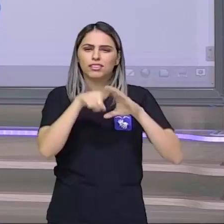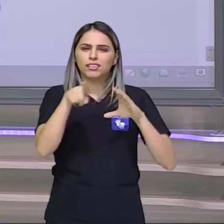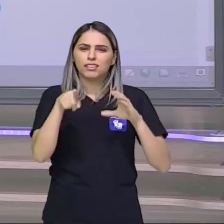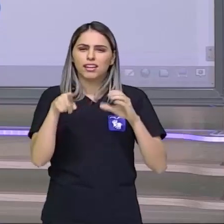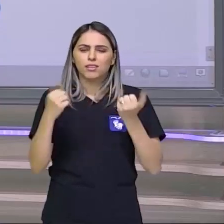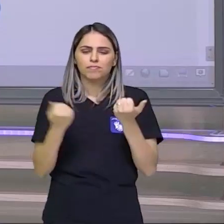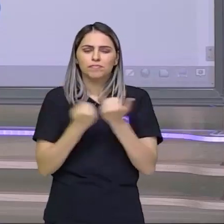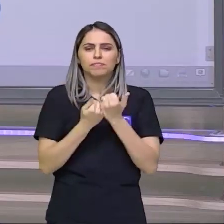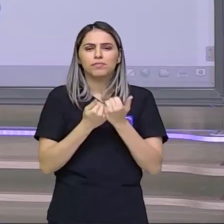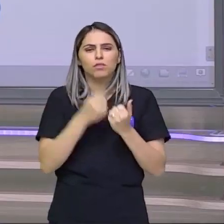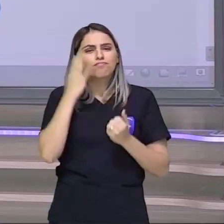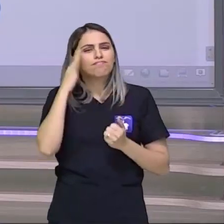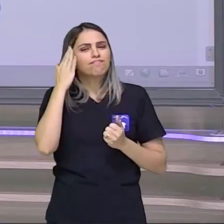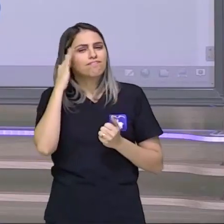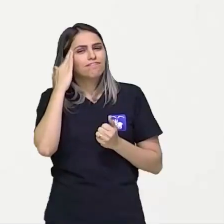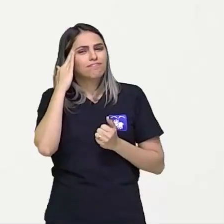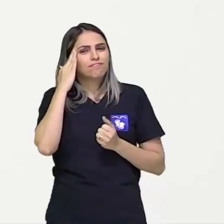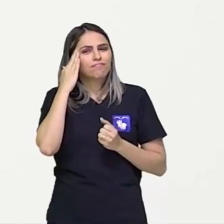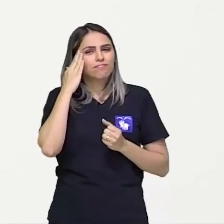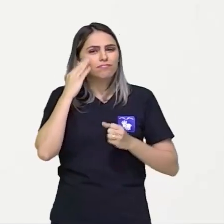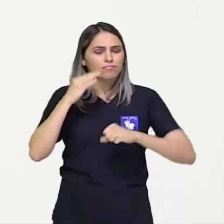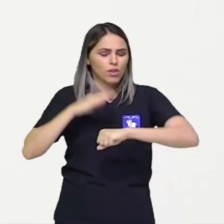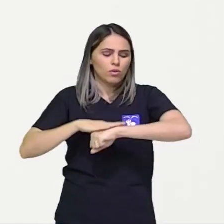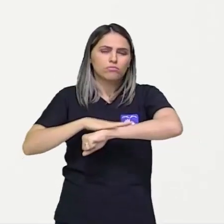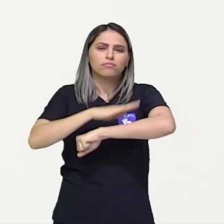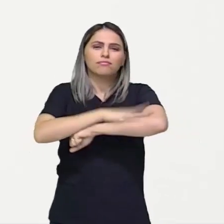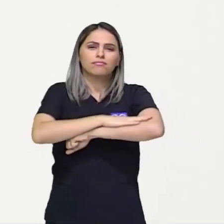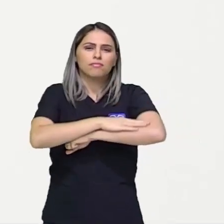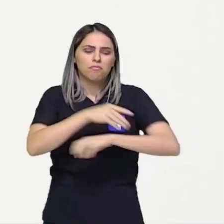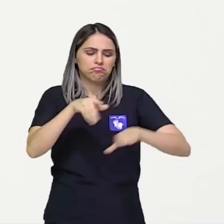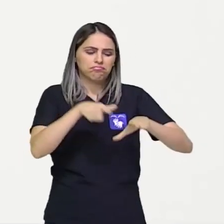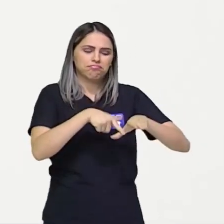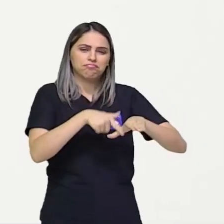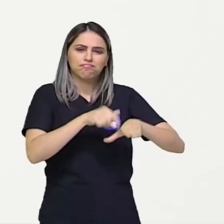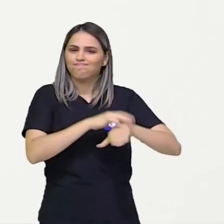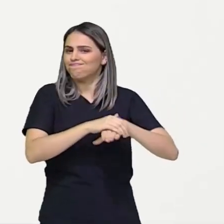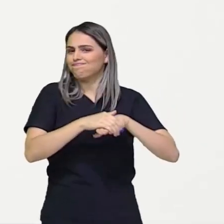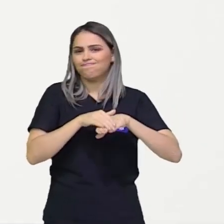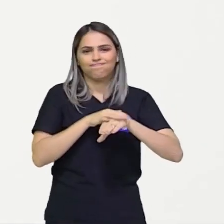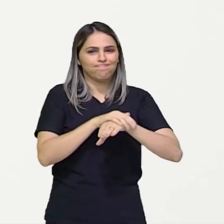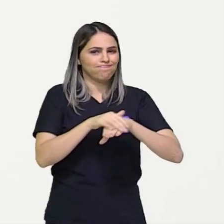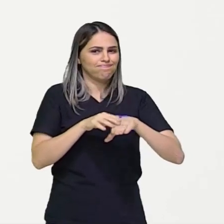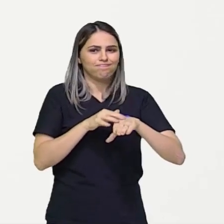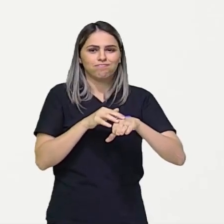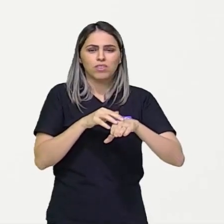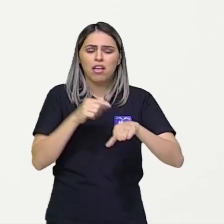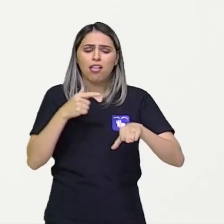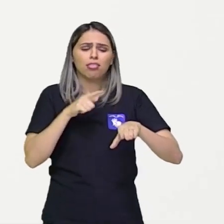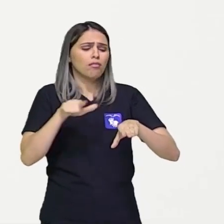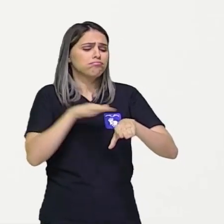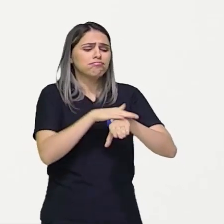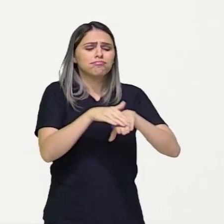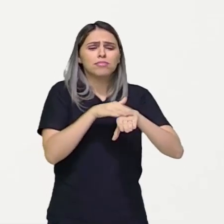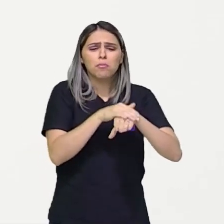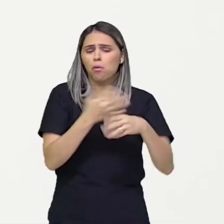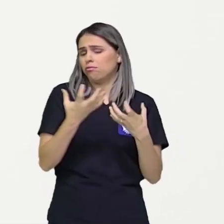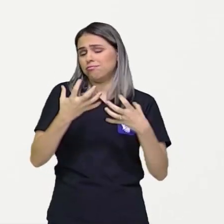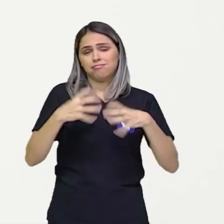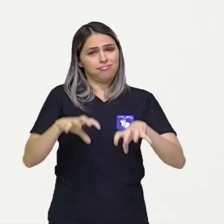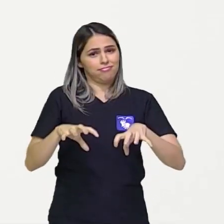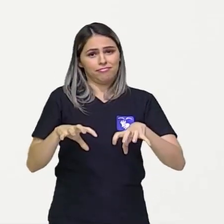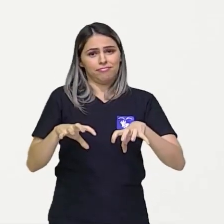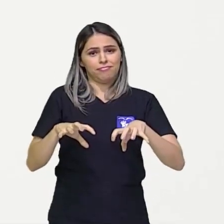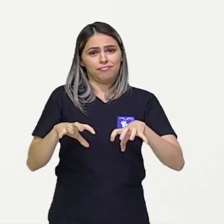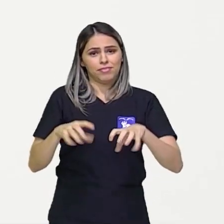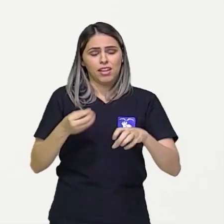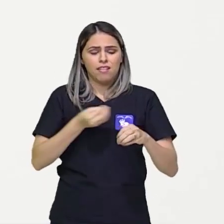possam compreender. Olha só. O sapo não lava o pé, não lava porque